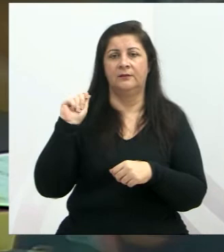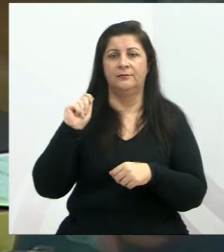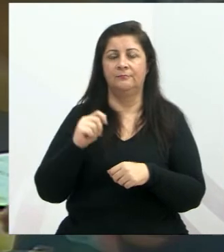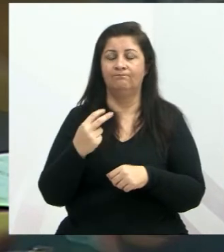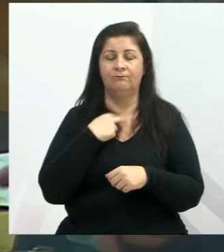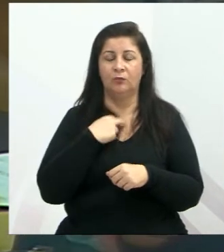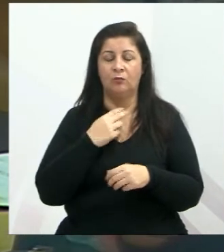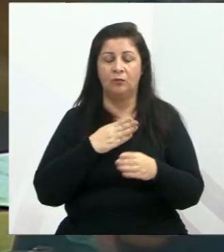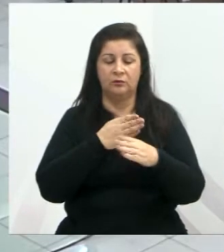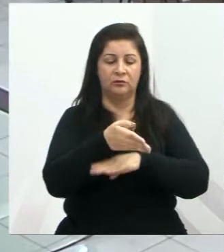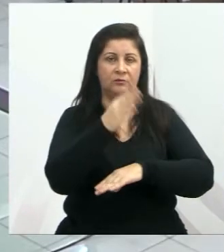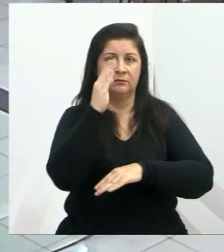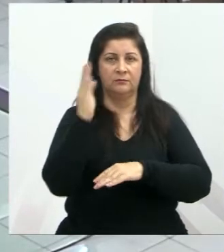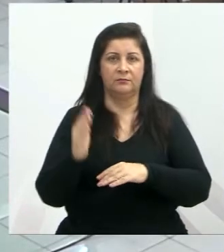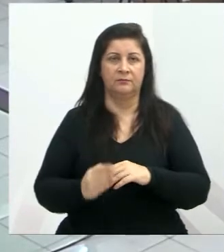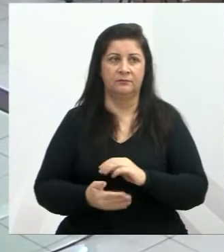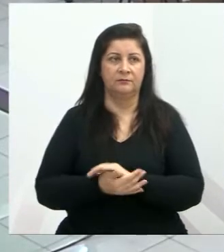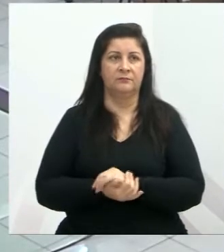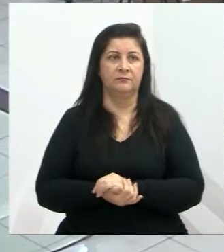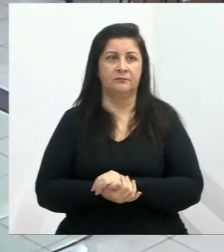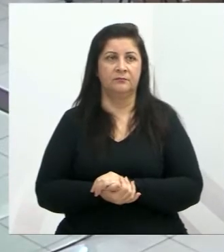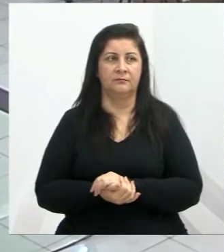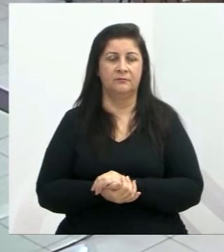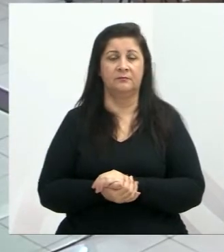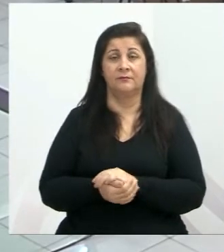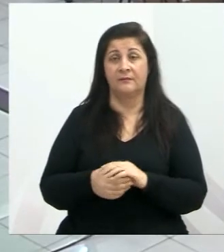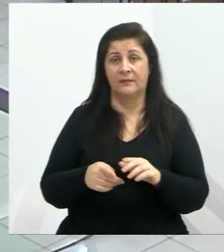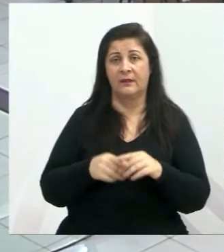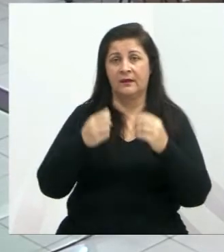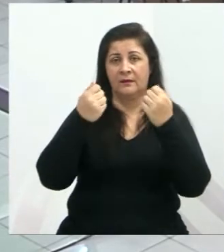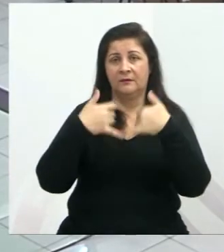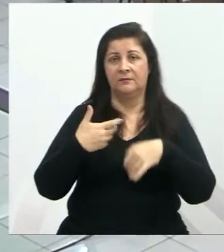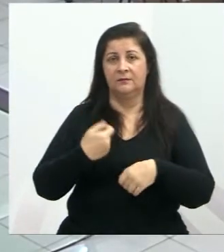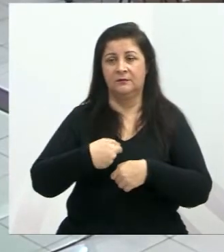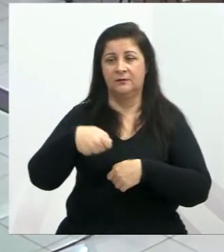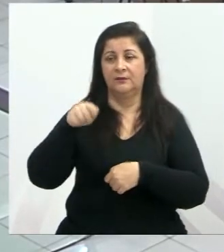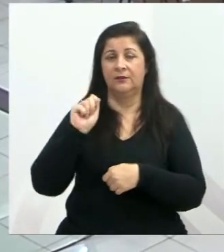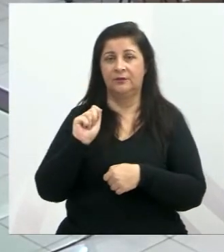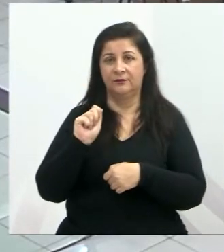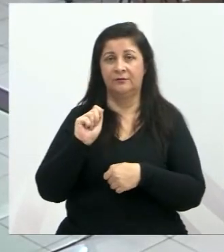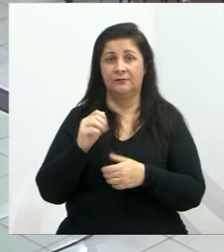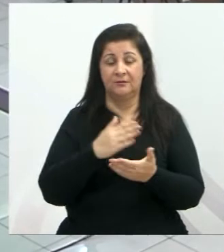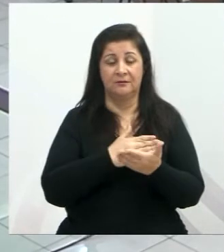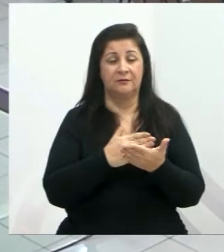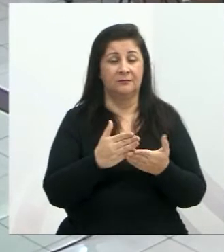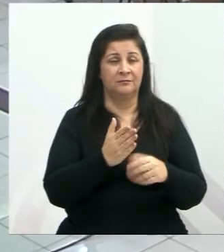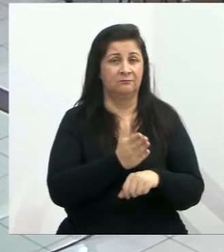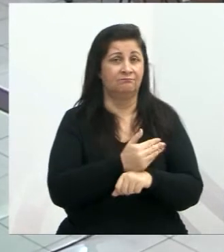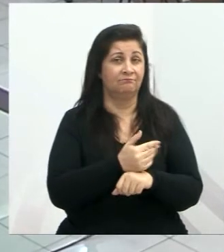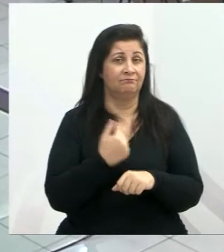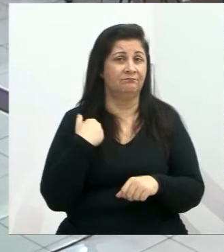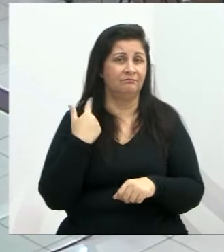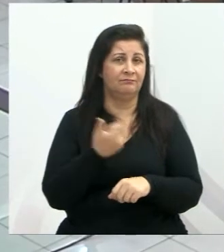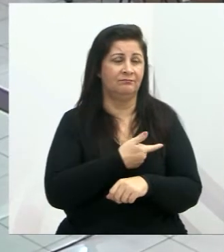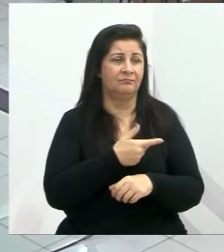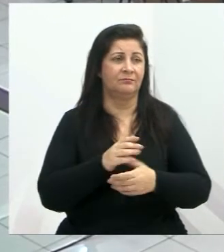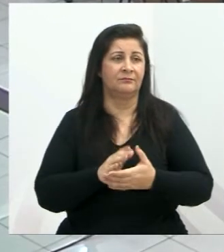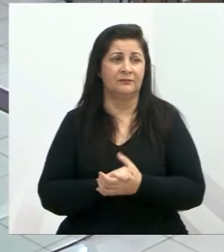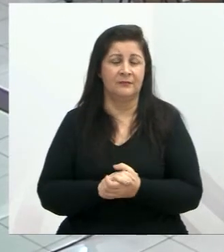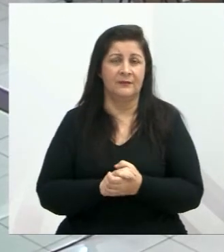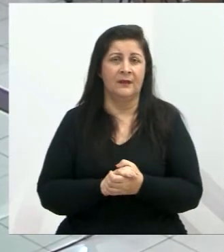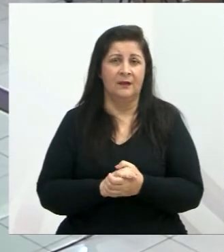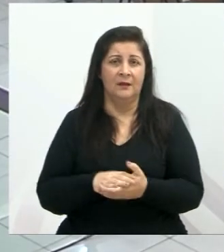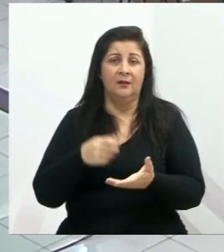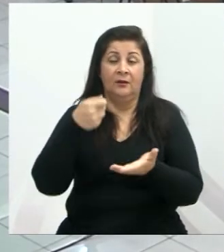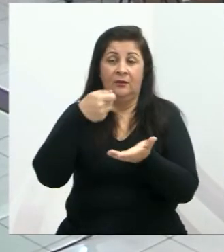mundo. E falando de Argentina, a Argentina saiu na nossa frente, né, vereador Luiz Flávio? Se antecipou a compra